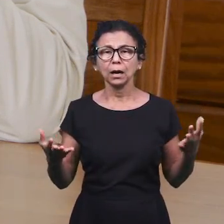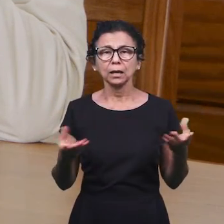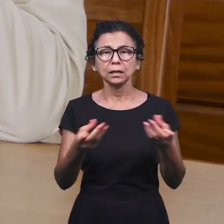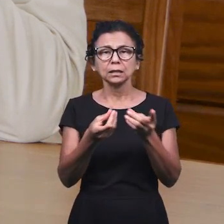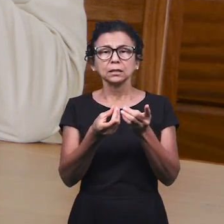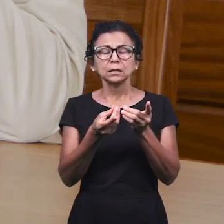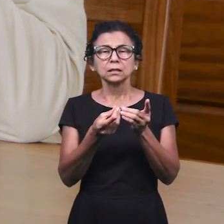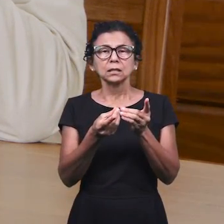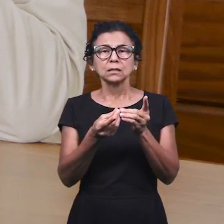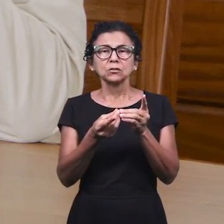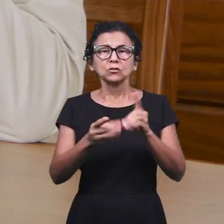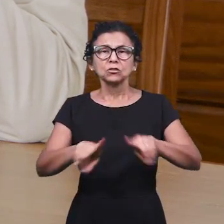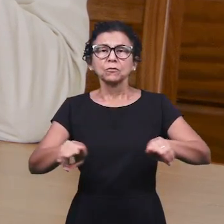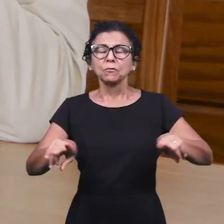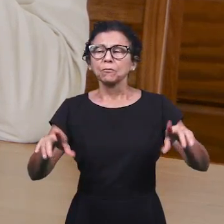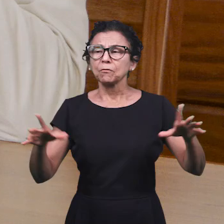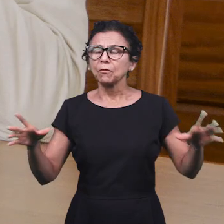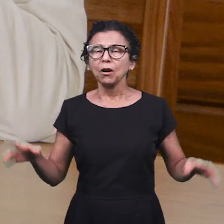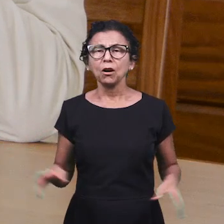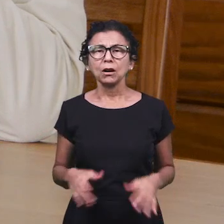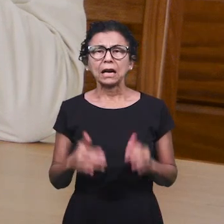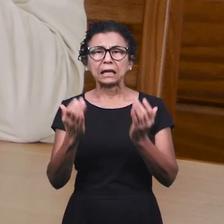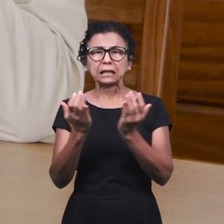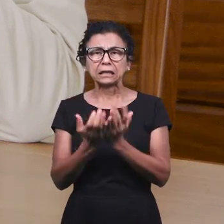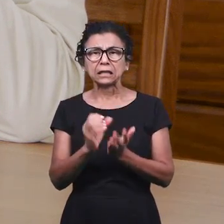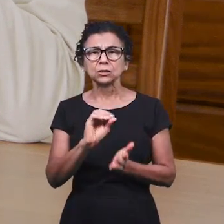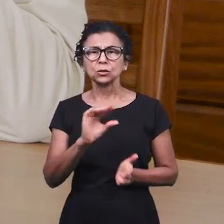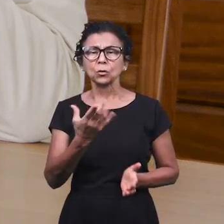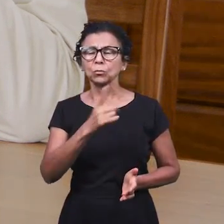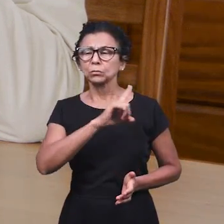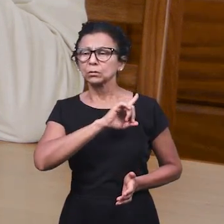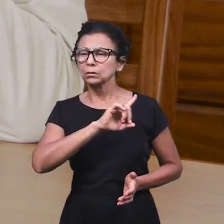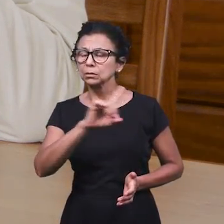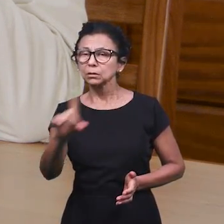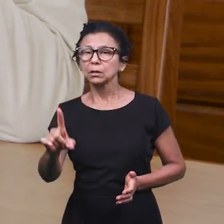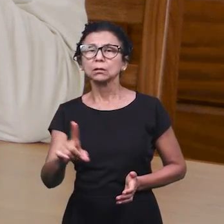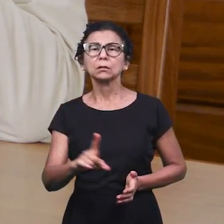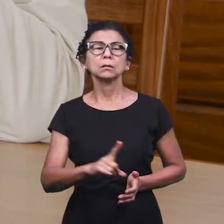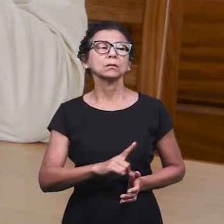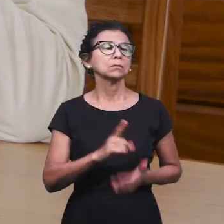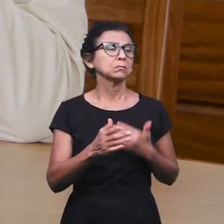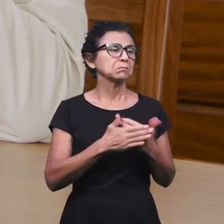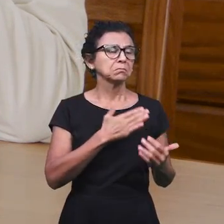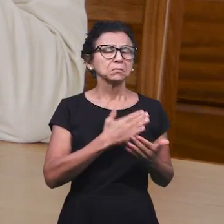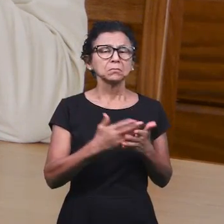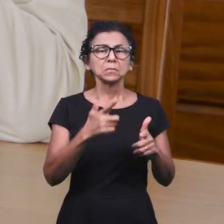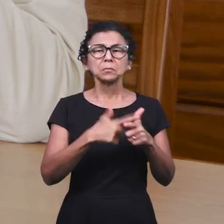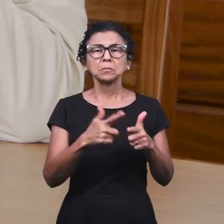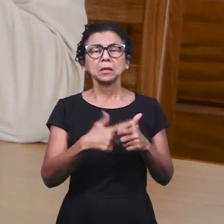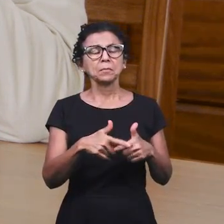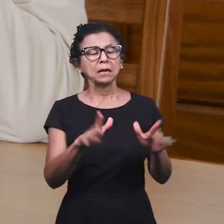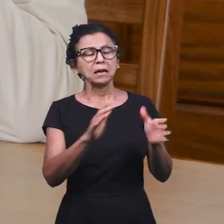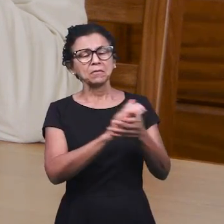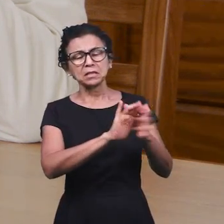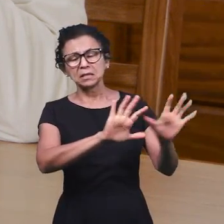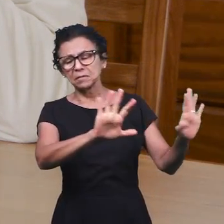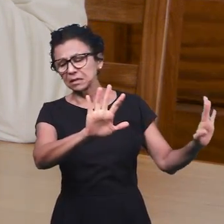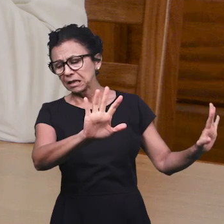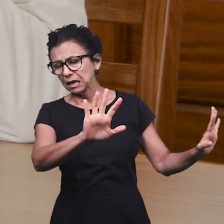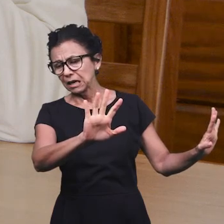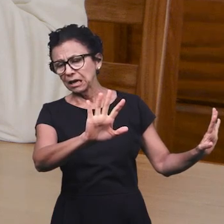qualquer coisa está tendo divórcio, pode ser crente, não crente, a pessoa, por um problema que aconteceu, ele resolve separar